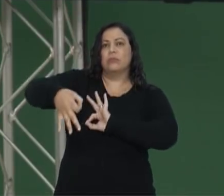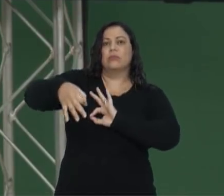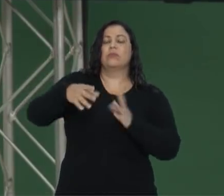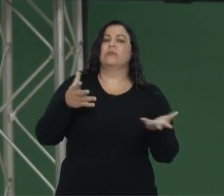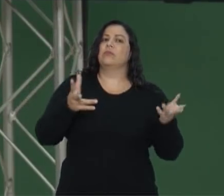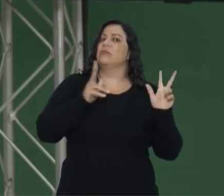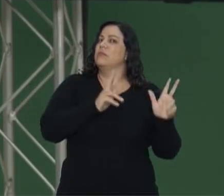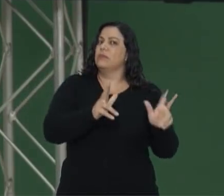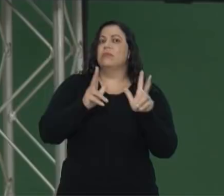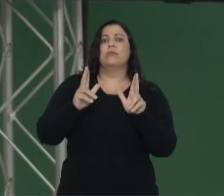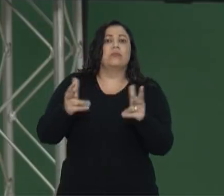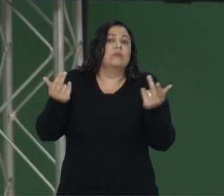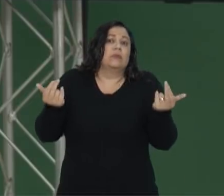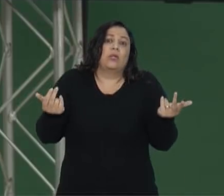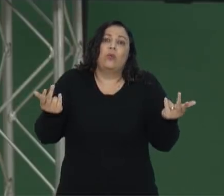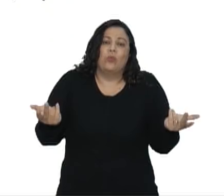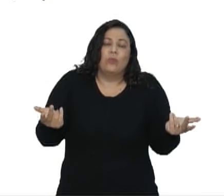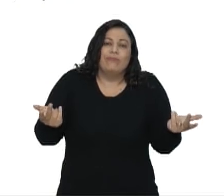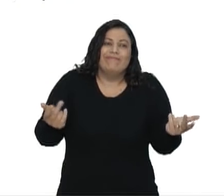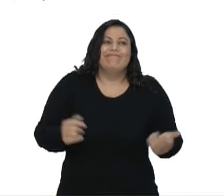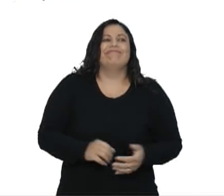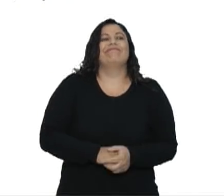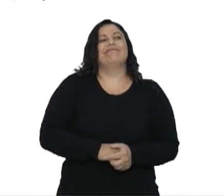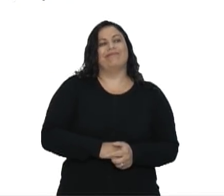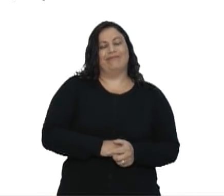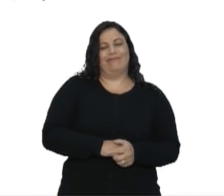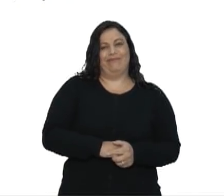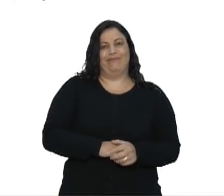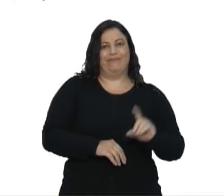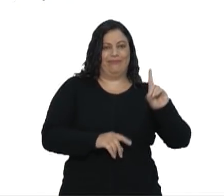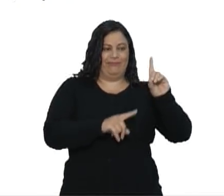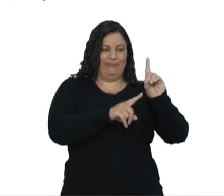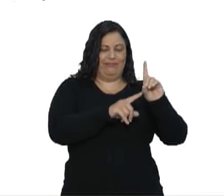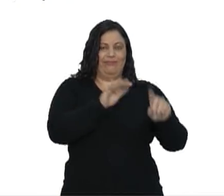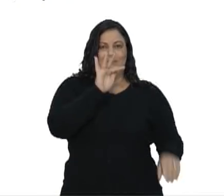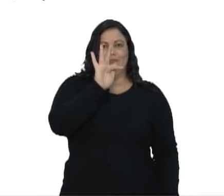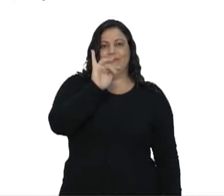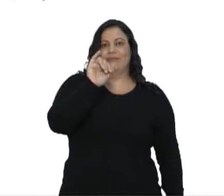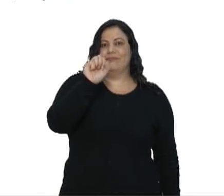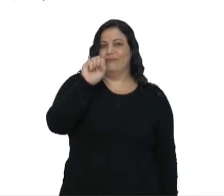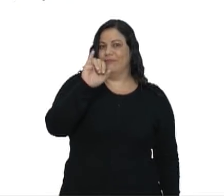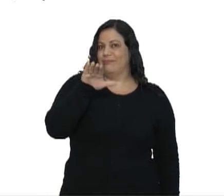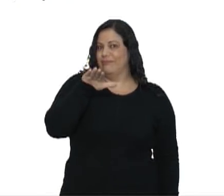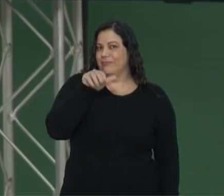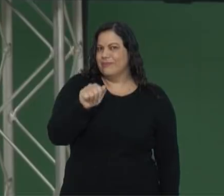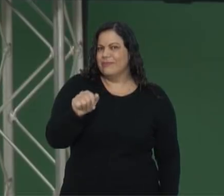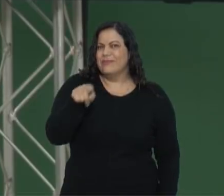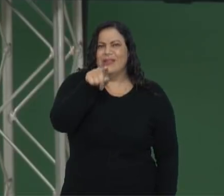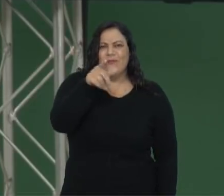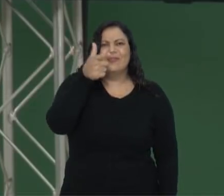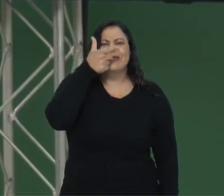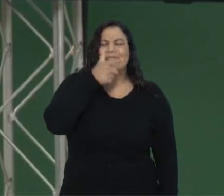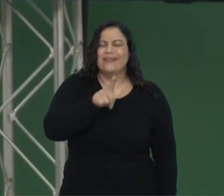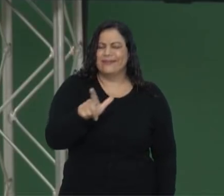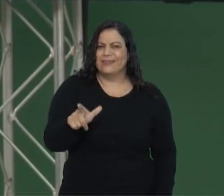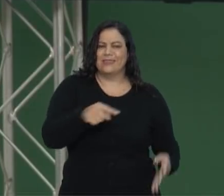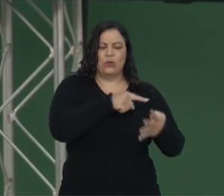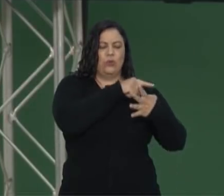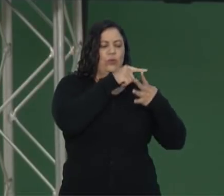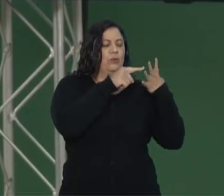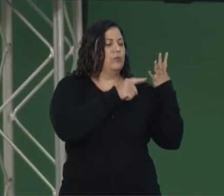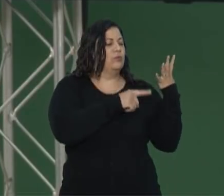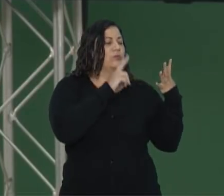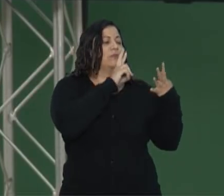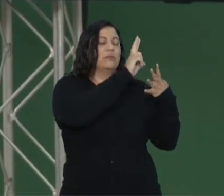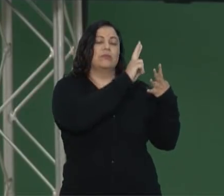forma. Então, letra D, resposta física. Será que você acertou? Dos 4, quantos